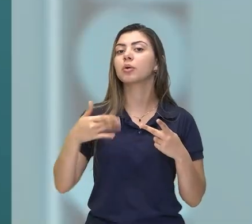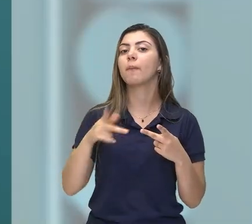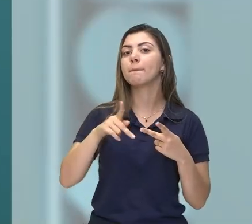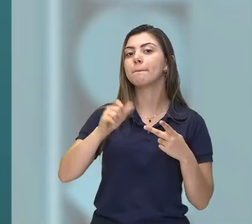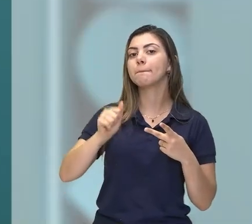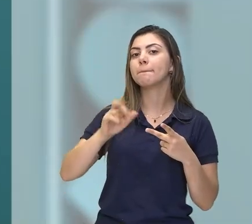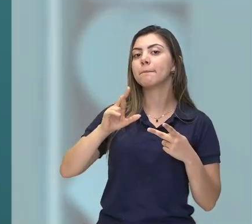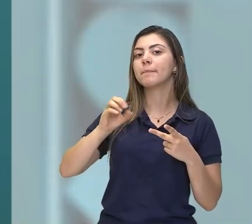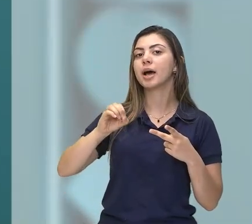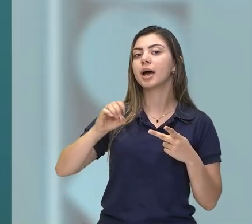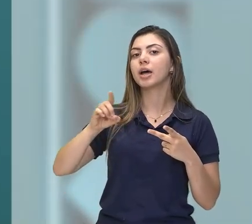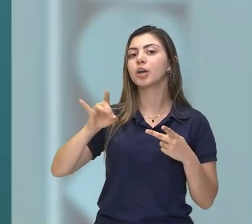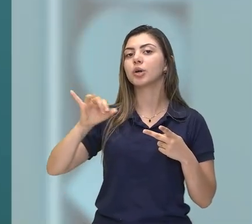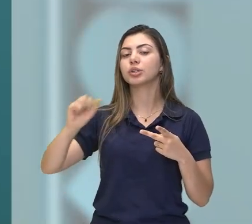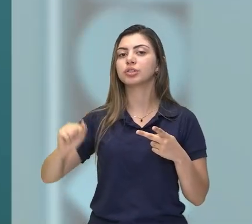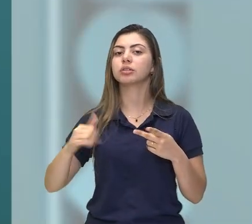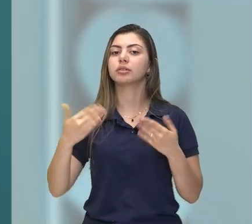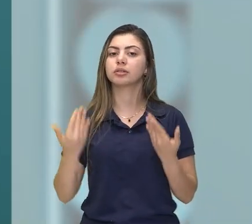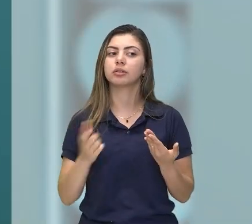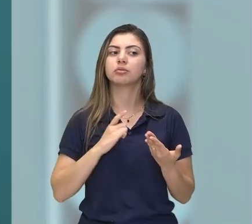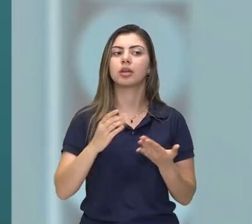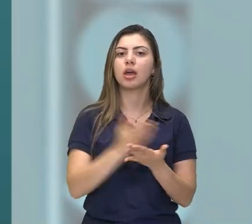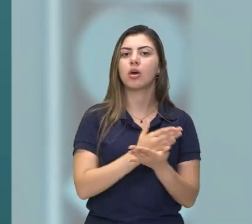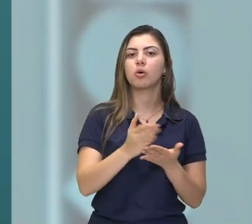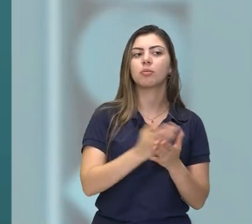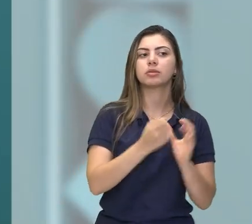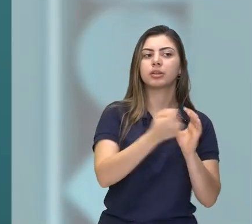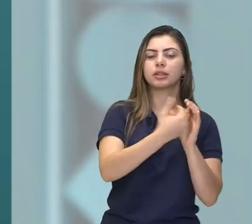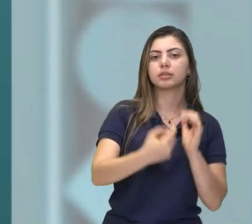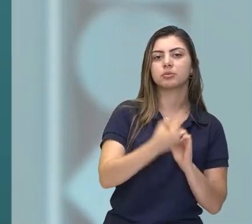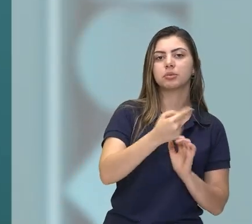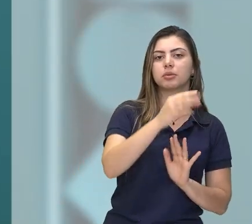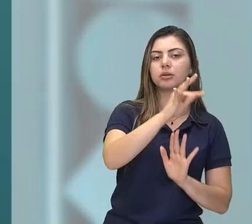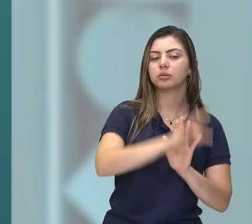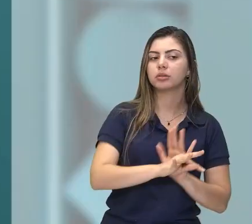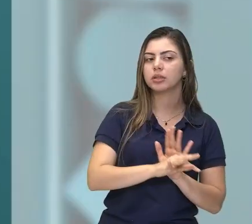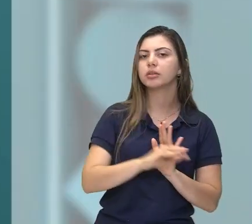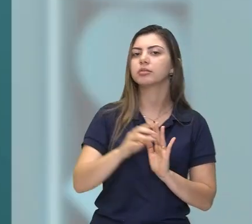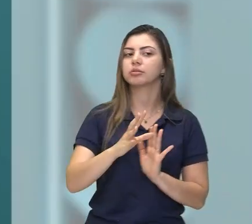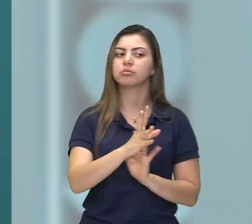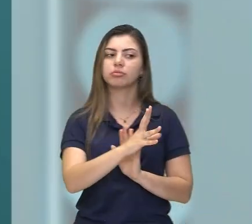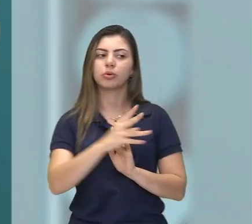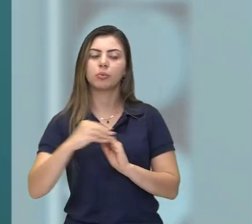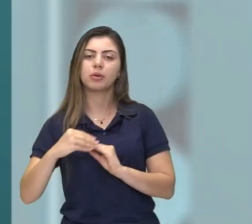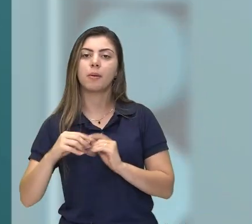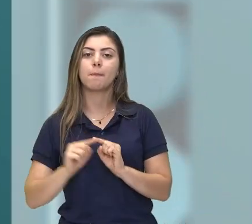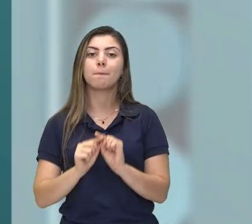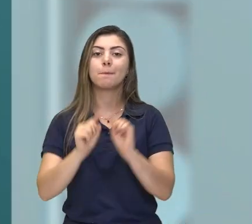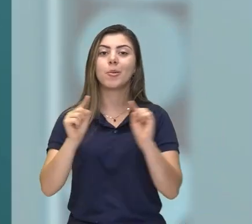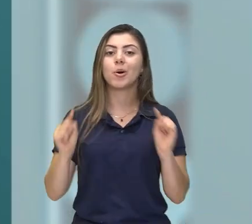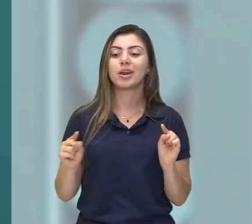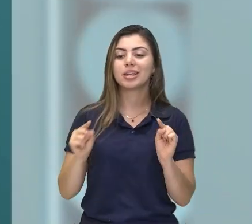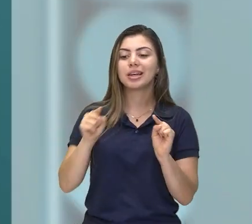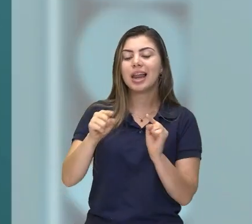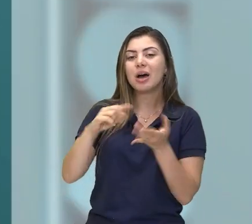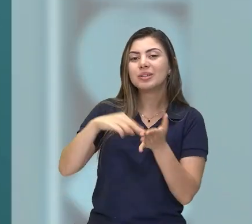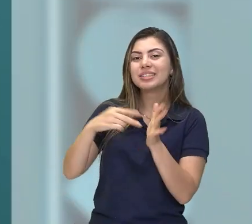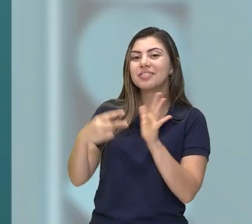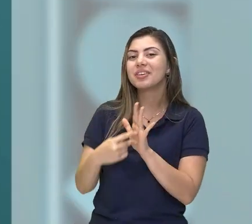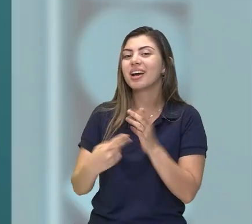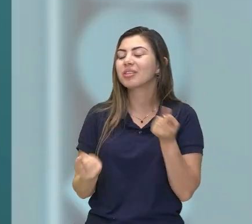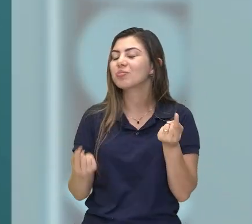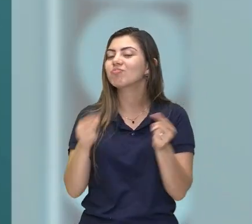paródia, que é quando eu também retomo alguns elementos do texto fonte, do texto base, mas totalmente fazendo o